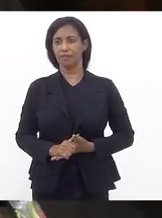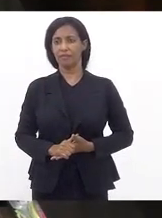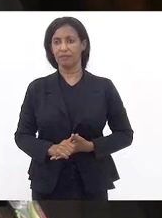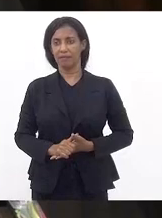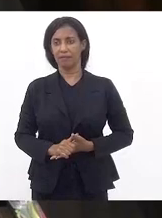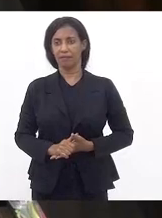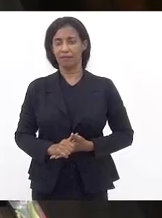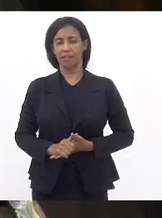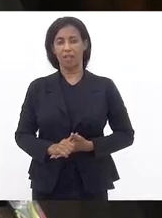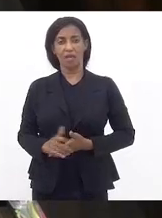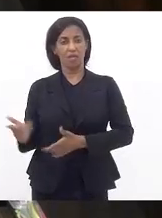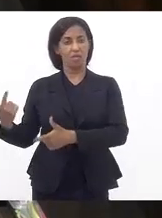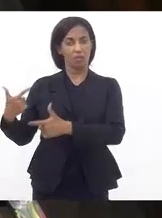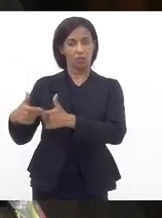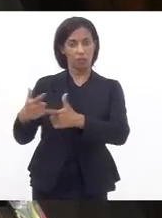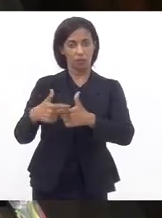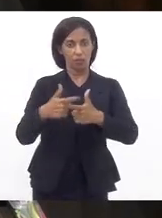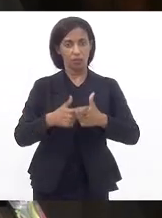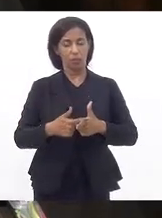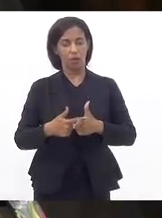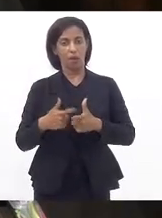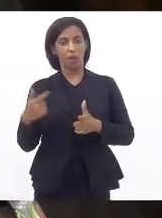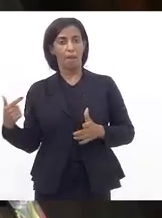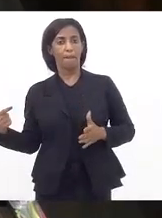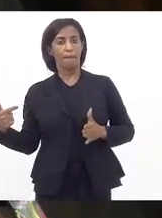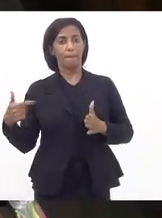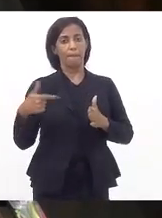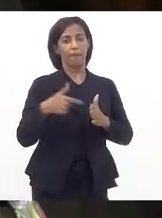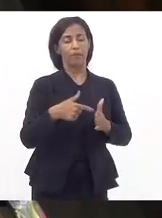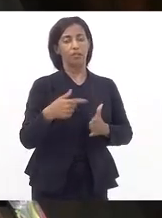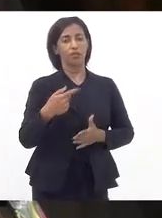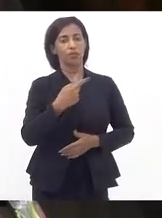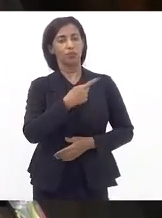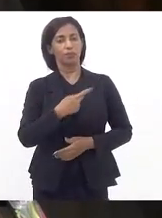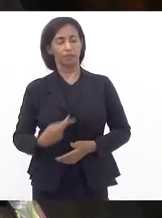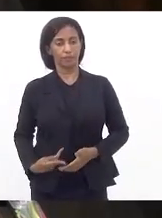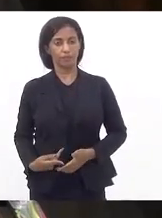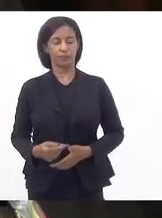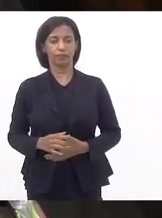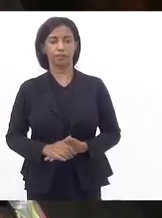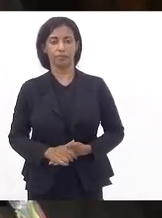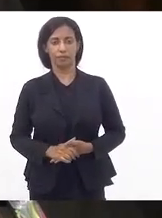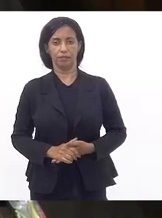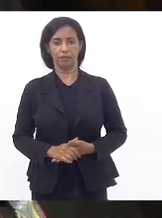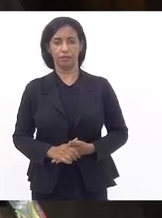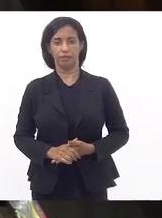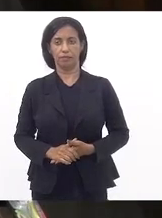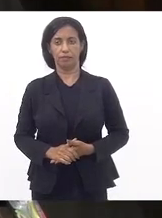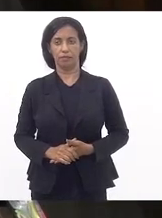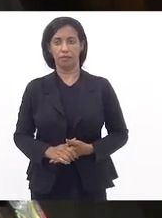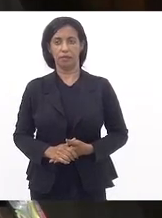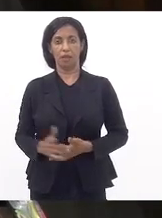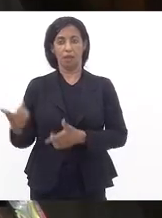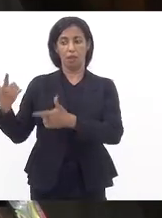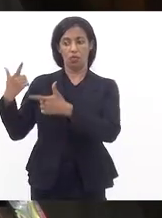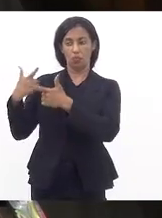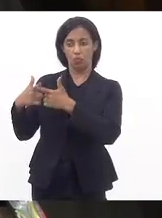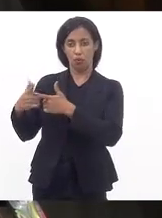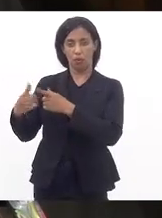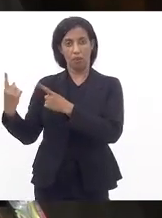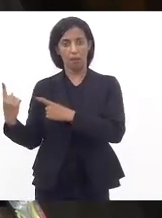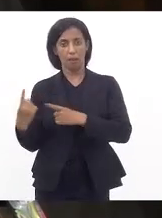a esse caos para atingir o nosso presidente um prego caos